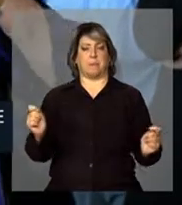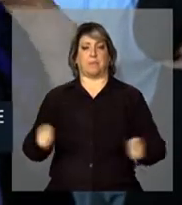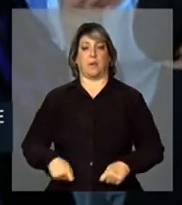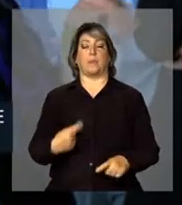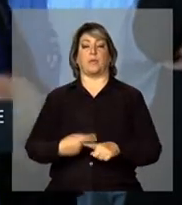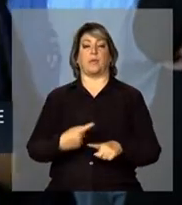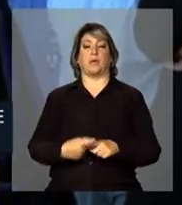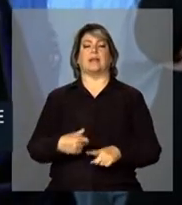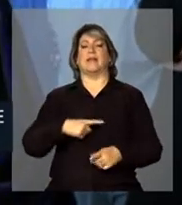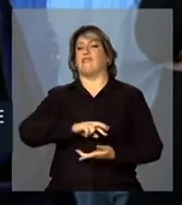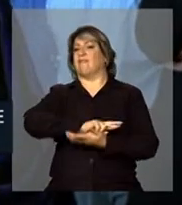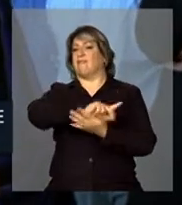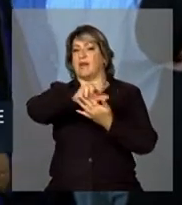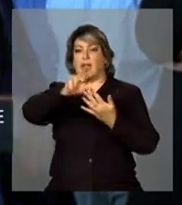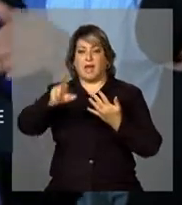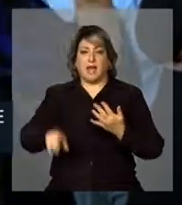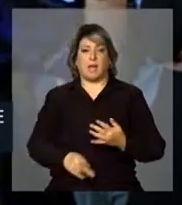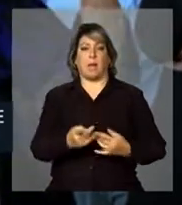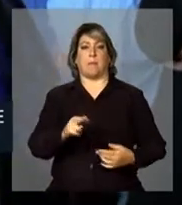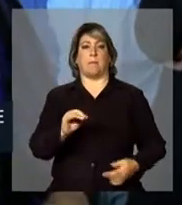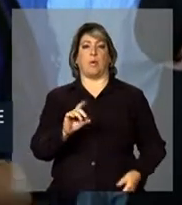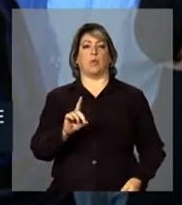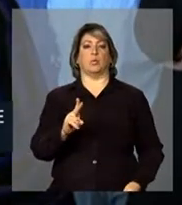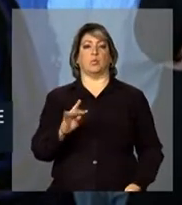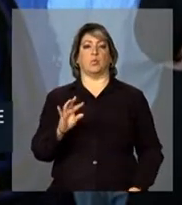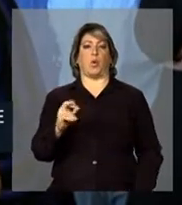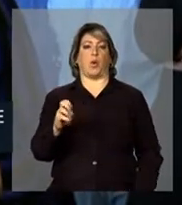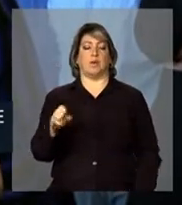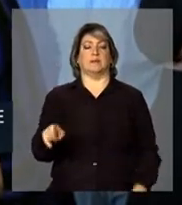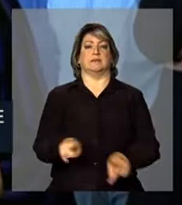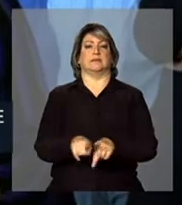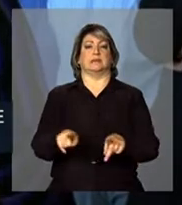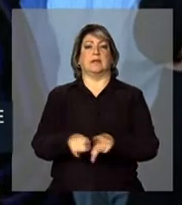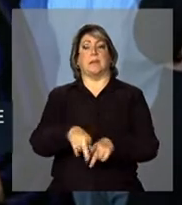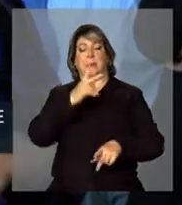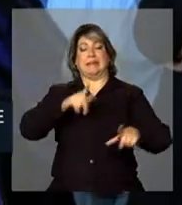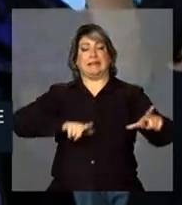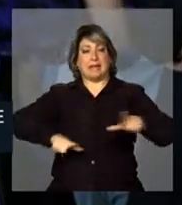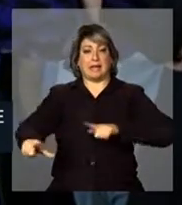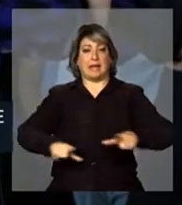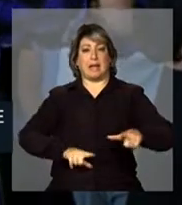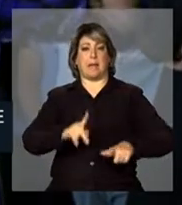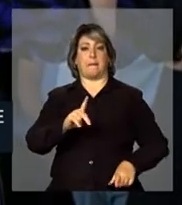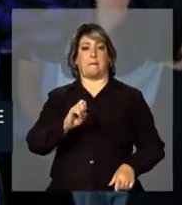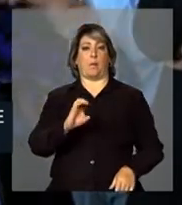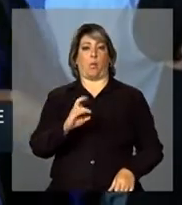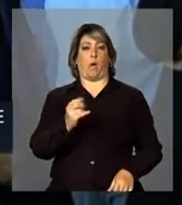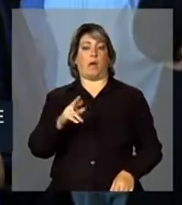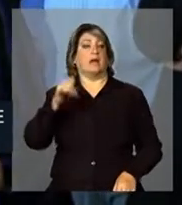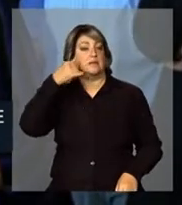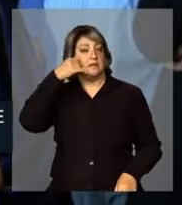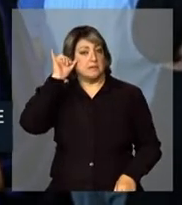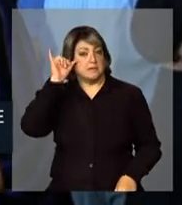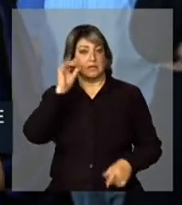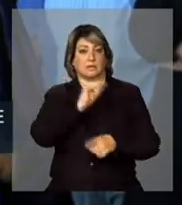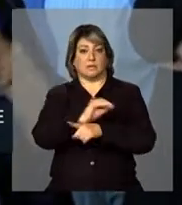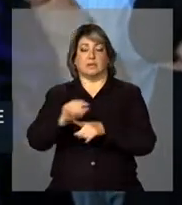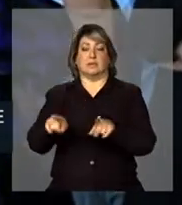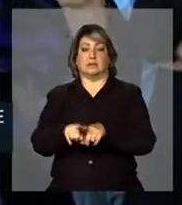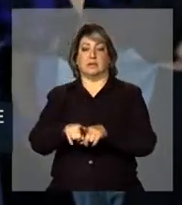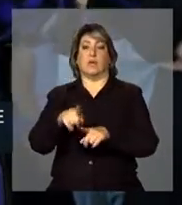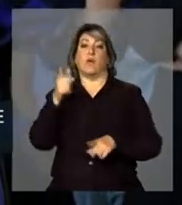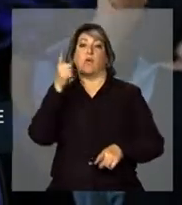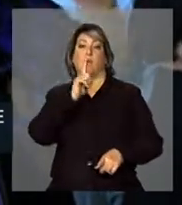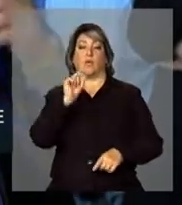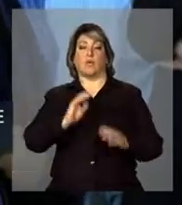tem vários produtores, tem vários pecuaristas que atingiram um ponto limite. Eles